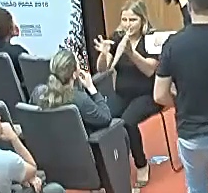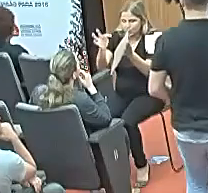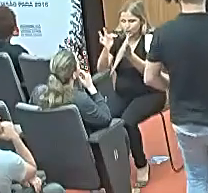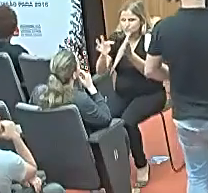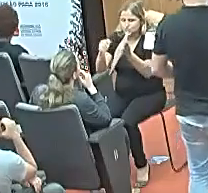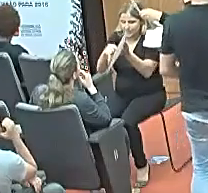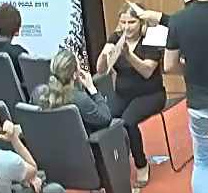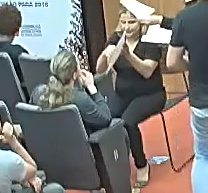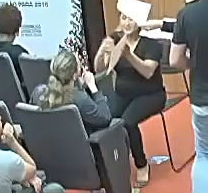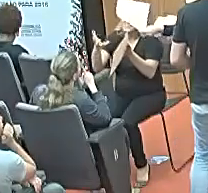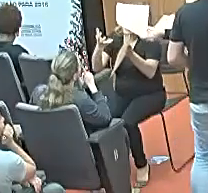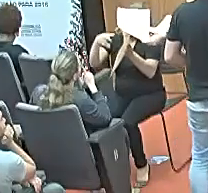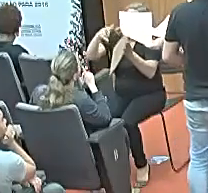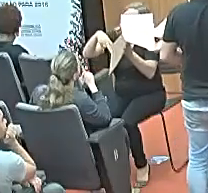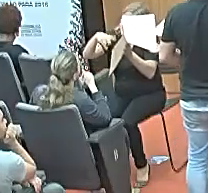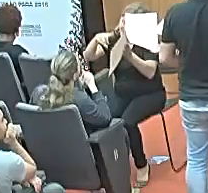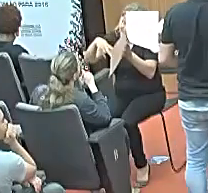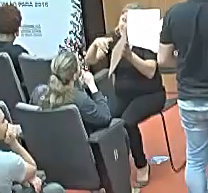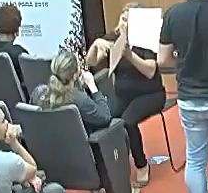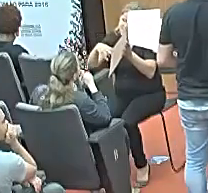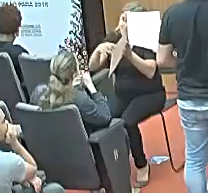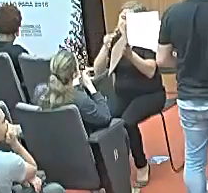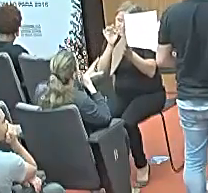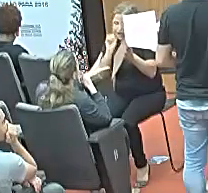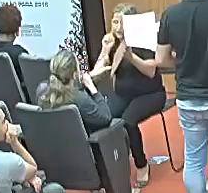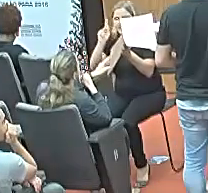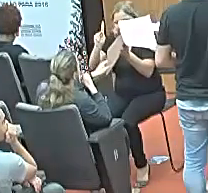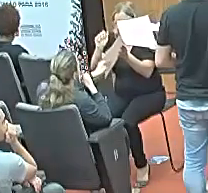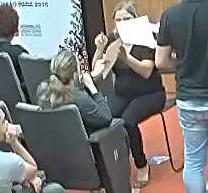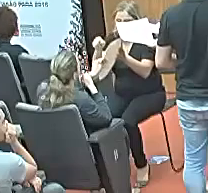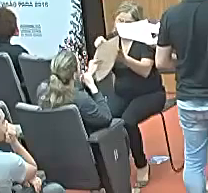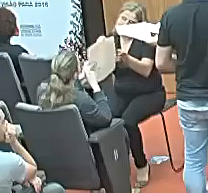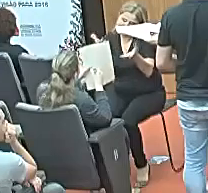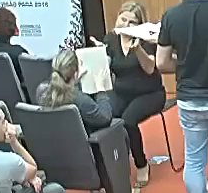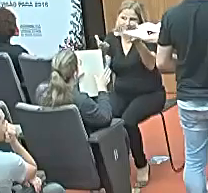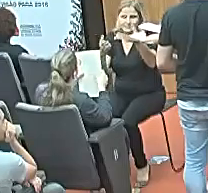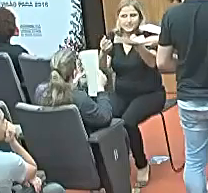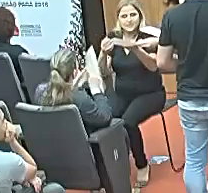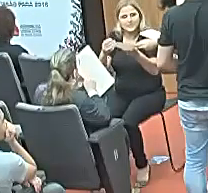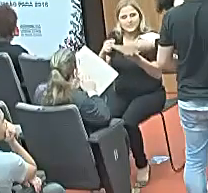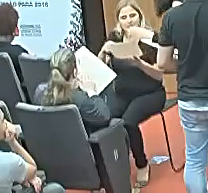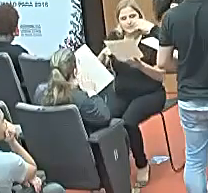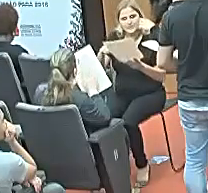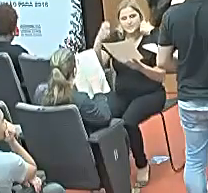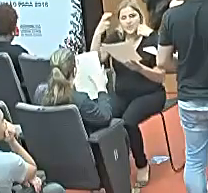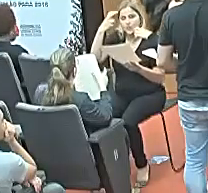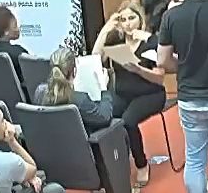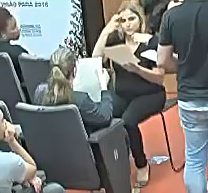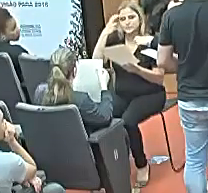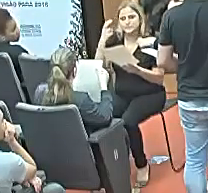passa a ser a primeira fase da terceira parte da reunião que compreende a audiência pública